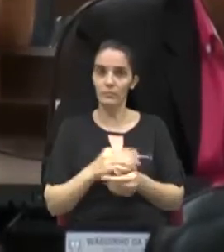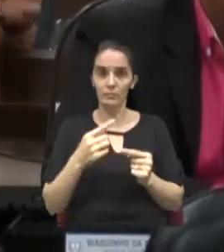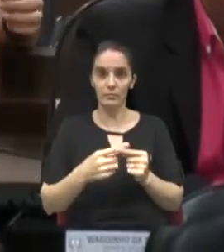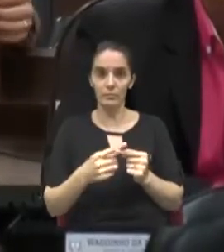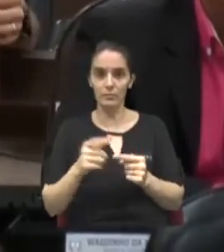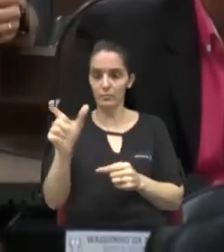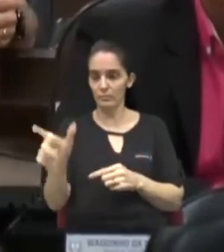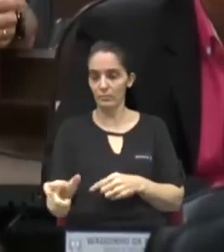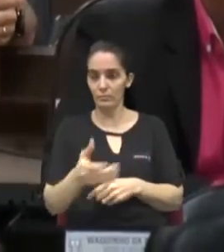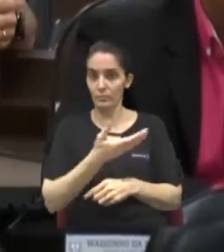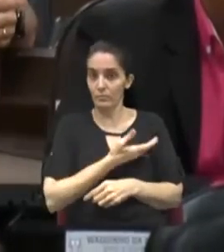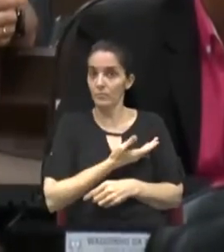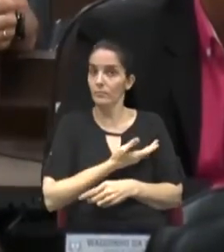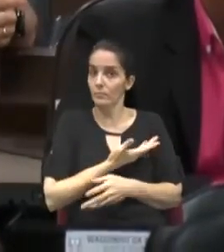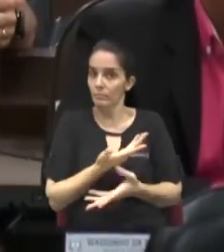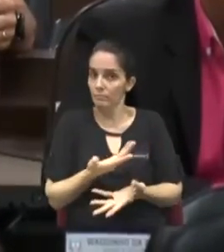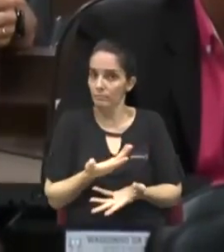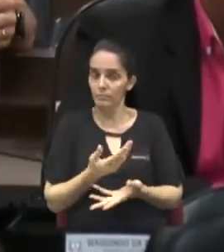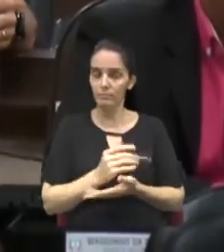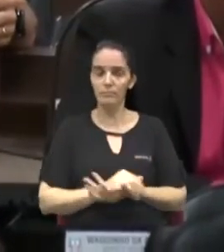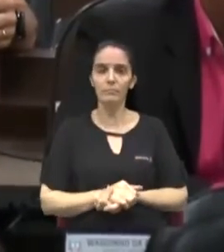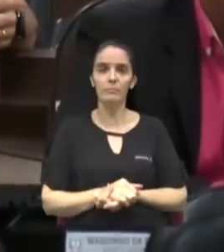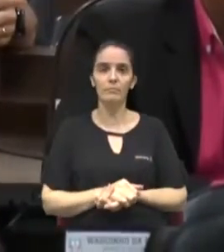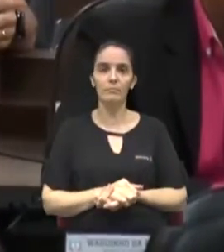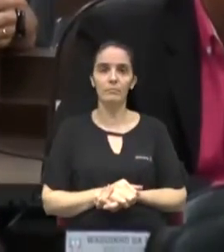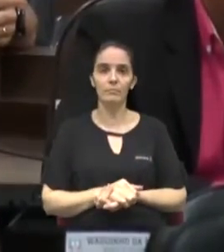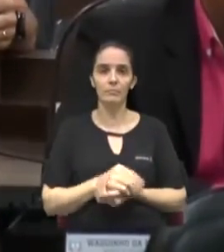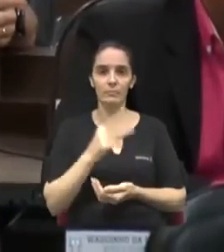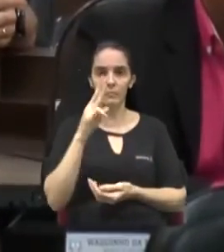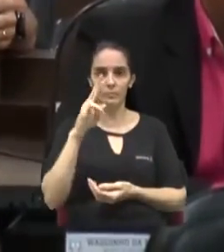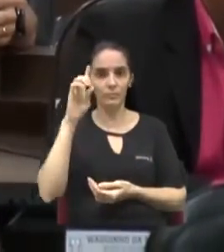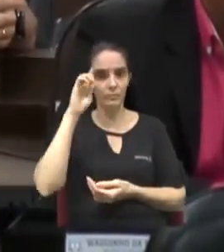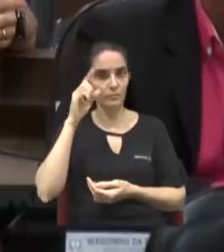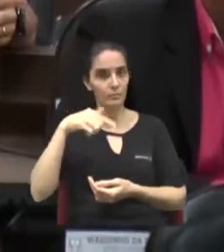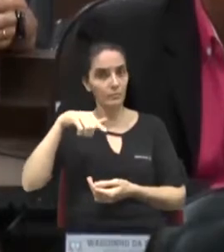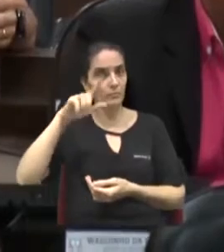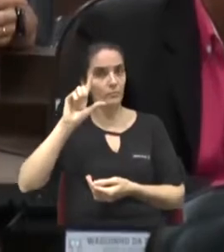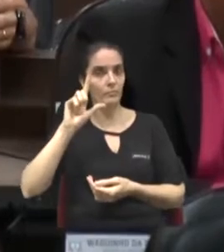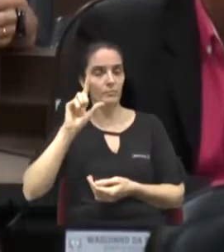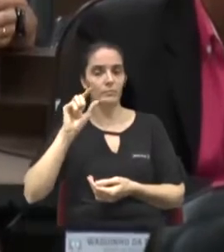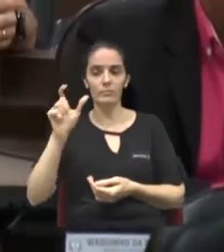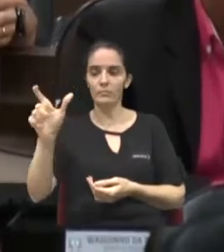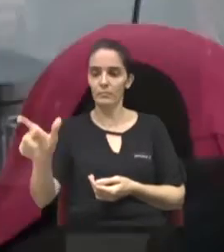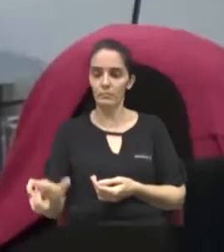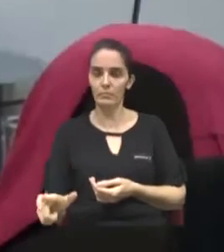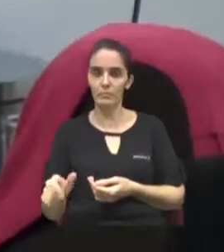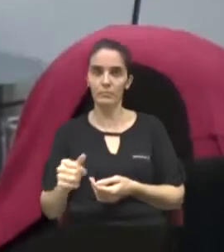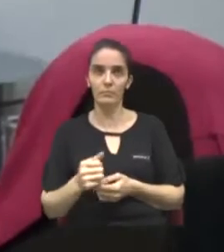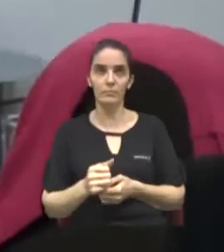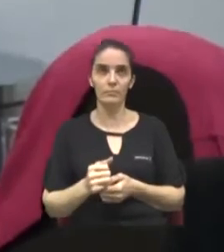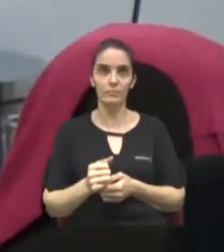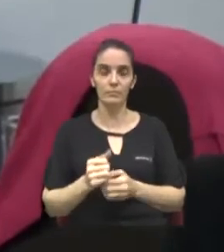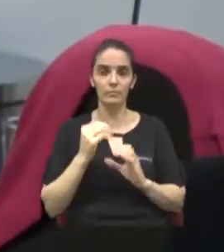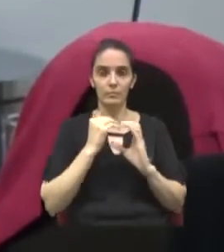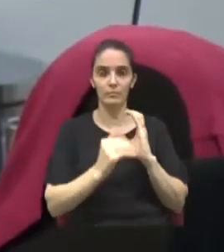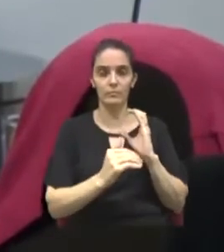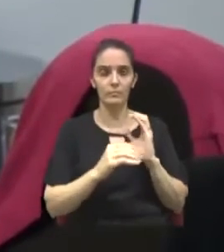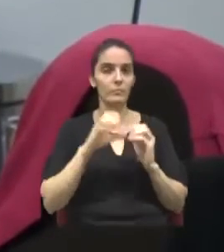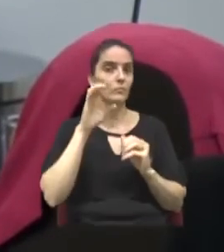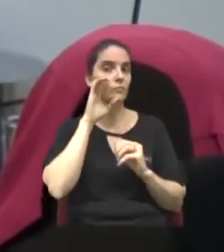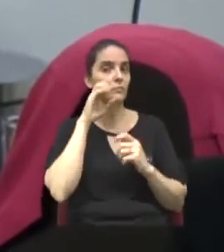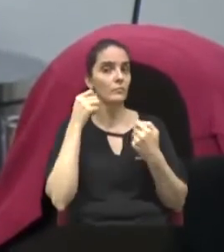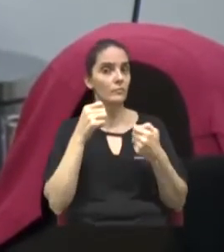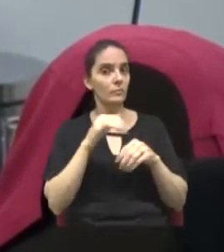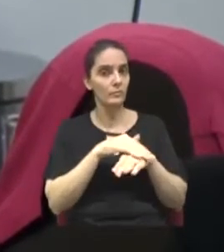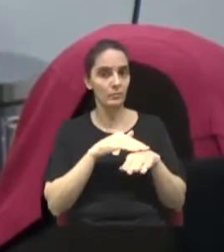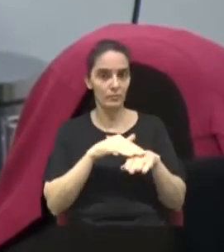amiga, doutora Nilce Segala. 3 dias antes dela falecer, ela me passou um áudio. Constância, preciso falar